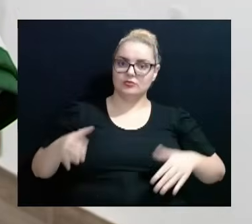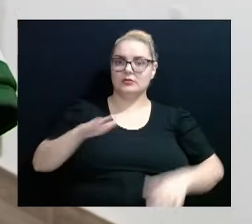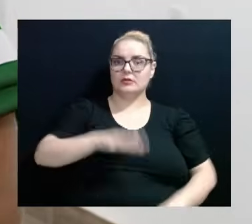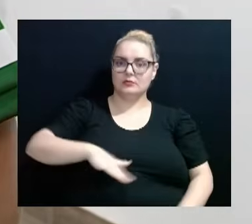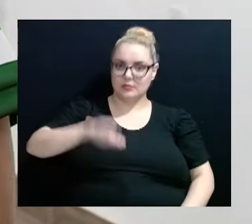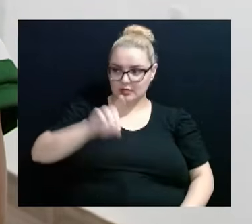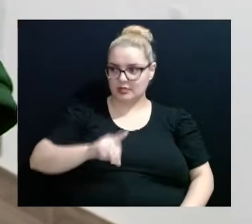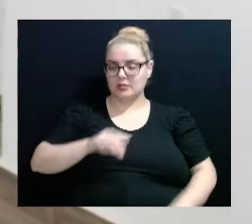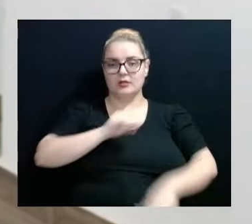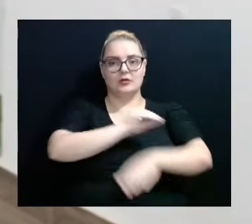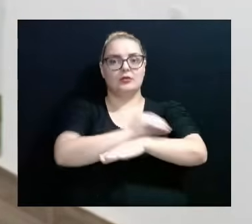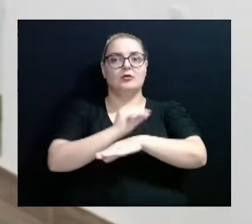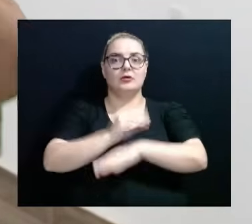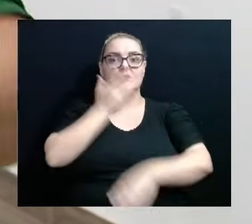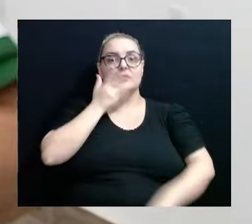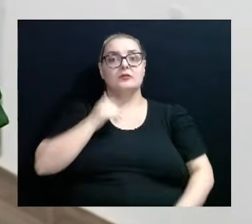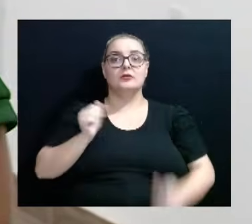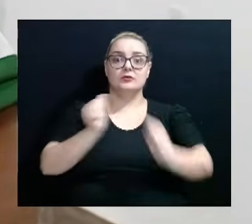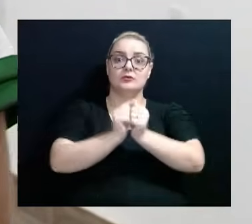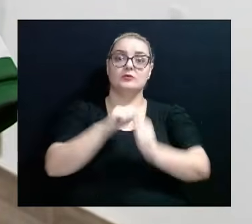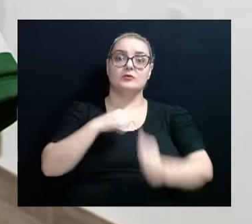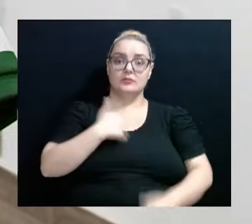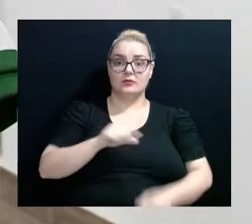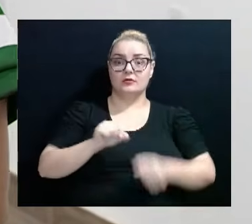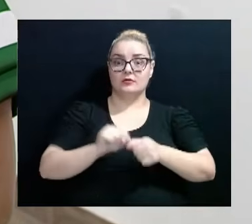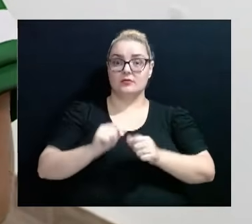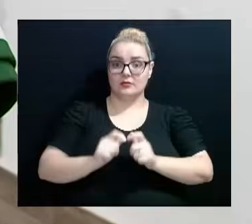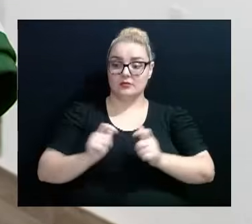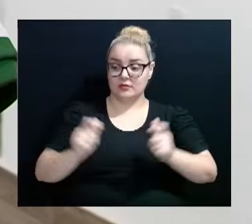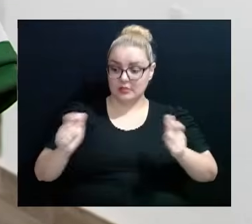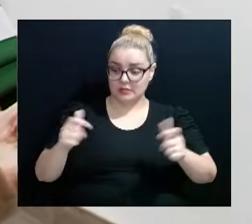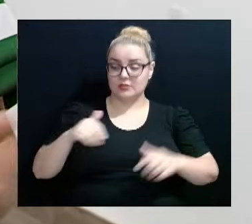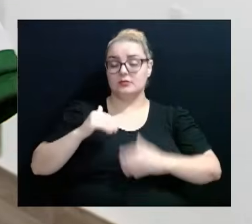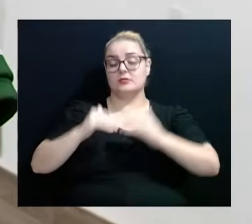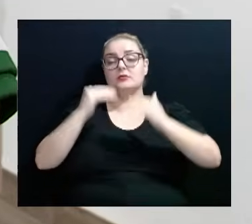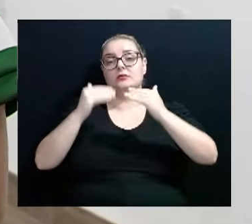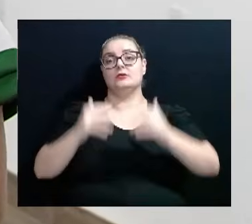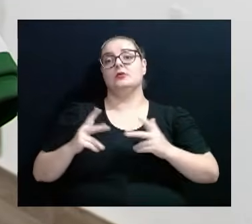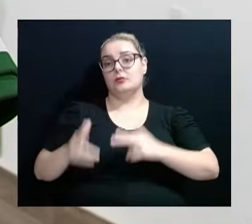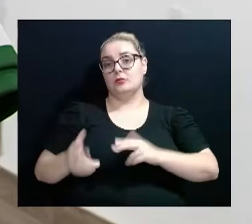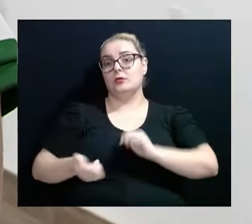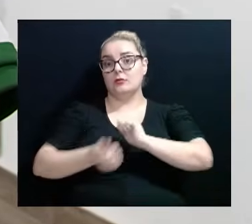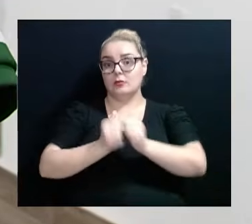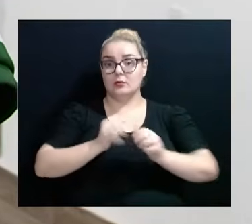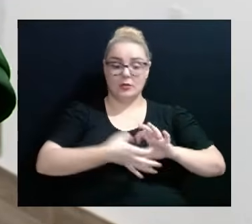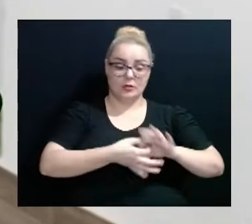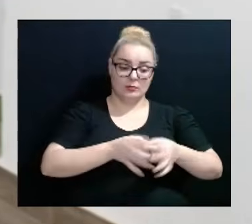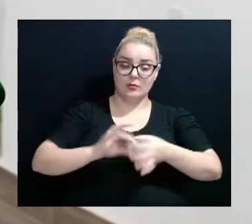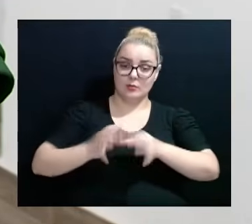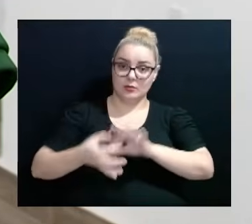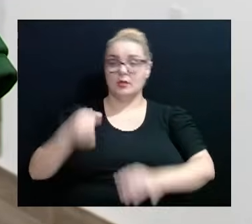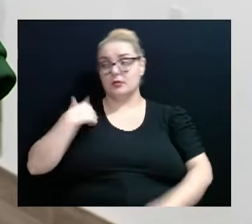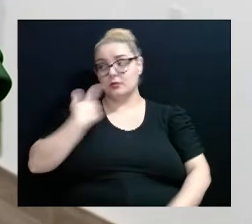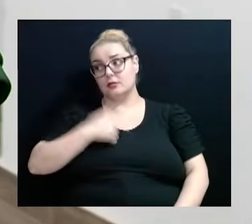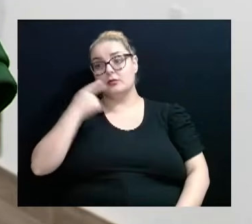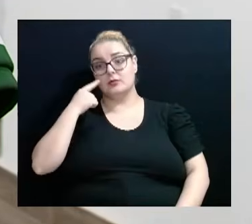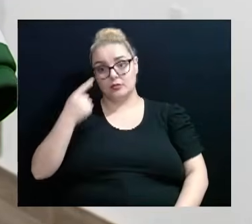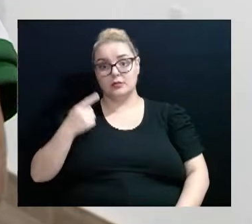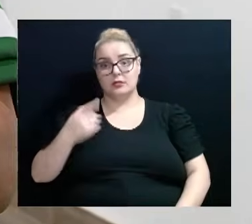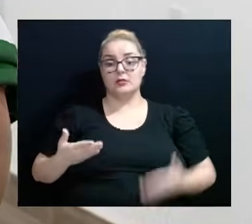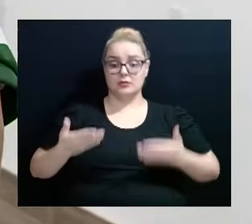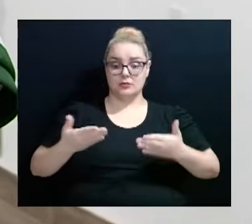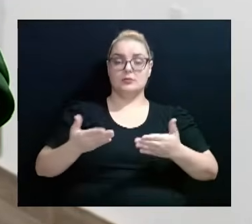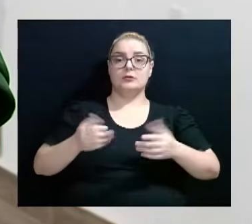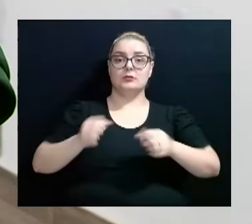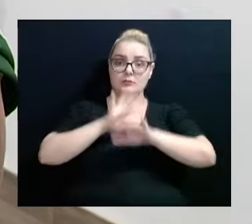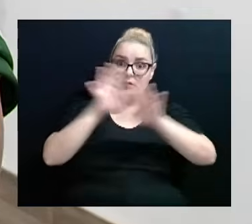essa banca junto com a gente, cuidar das crianças aqui junto com a gente e fazer o esporte crescer cada vez mais, né? Como é um esporte olímpico agora, então a nossa